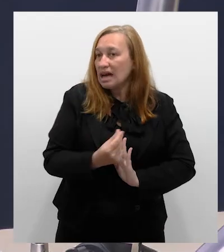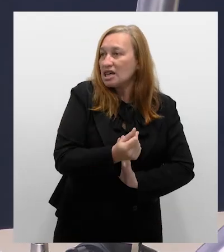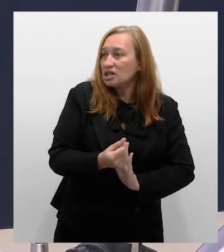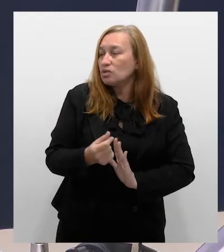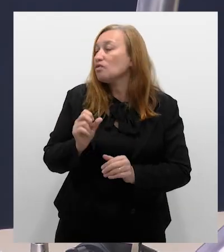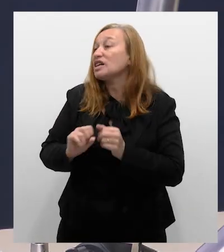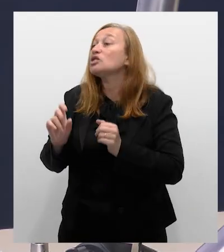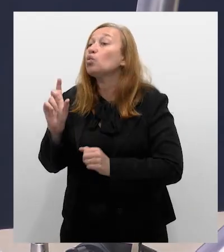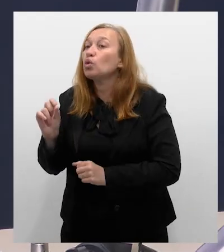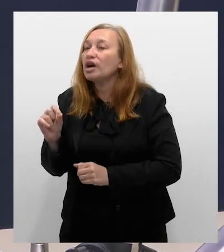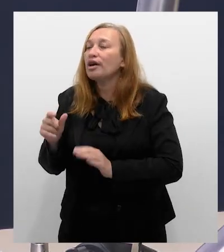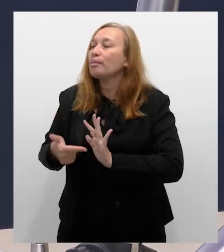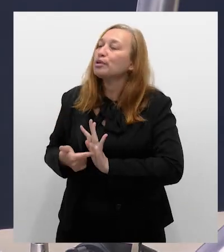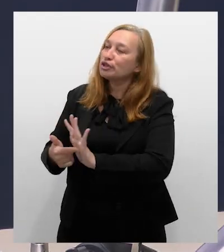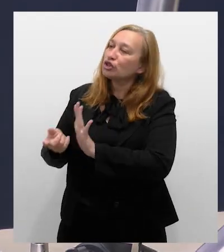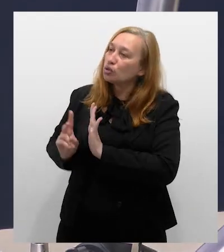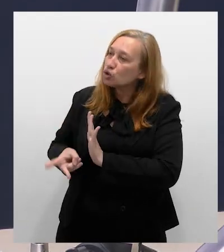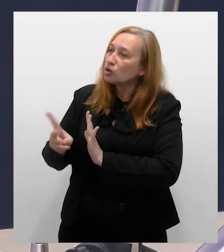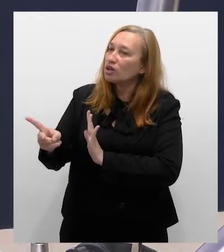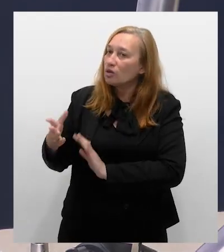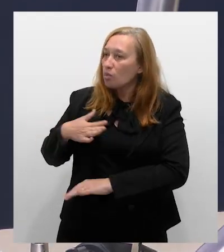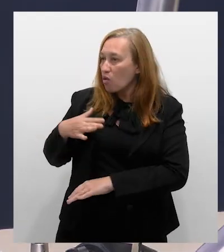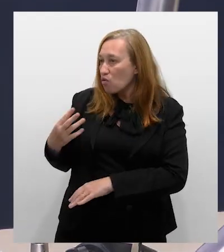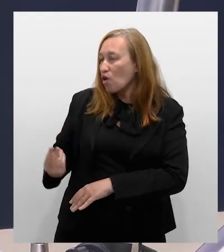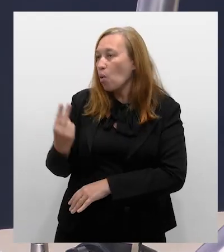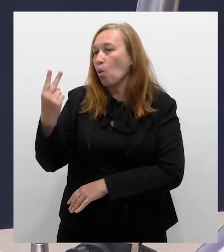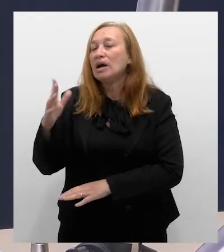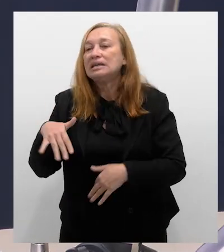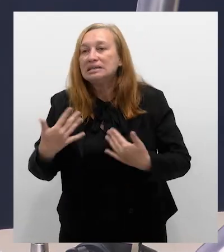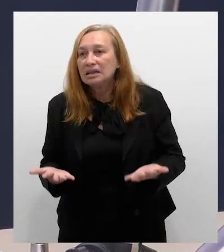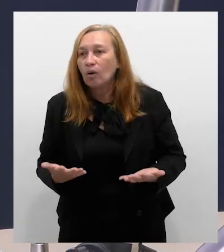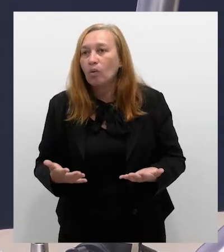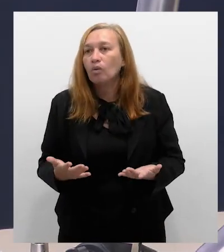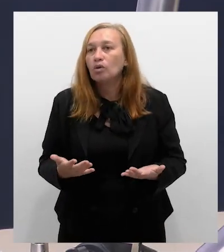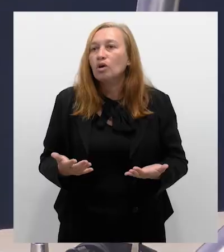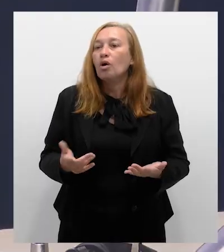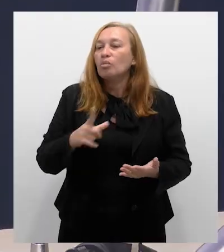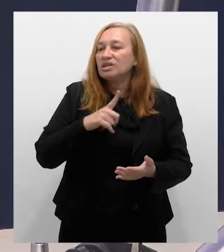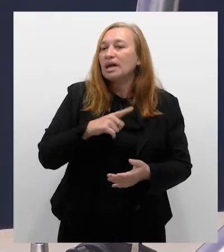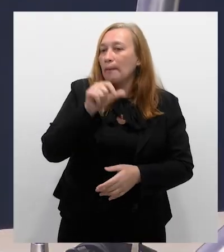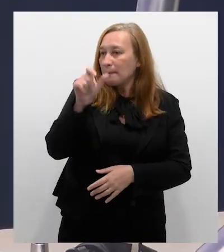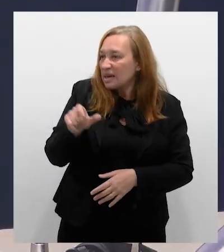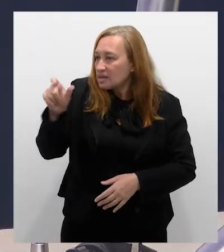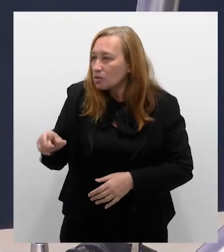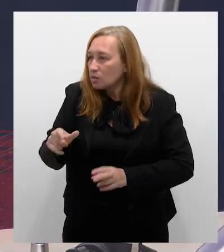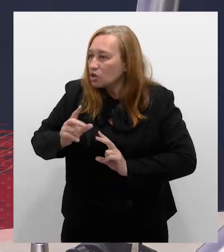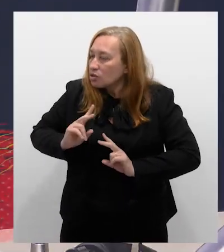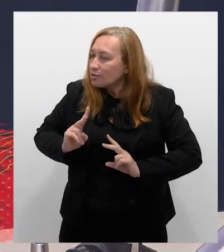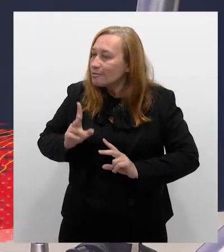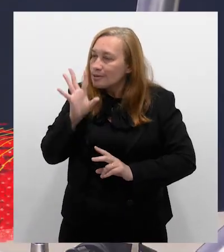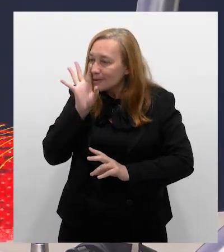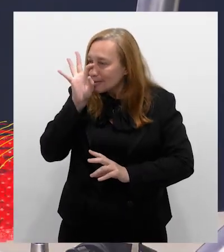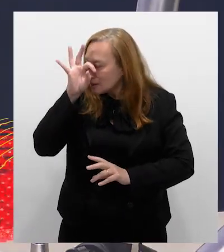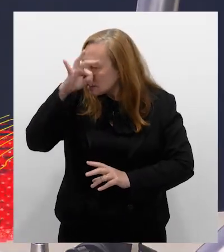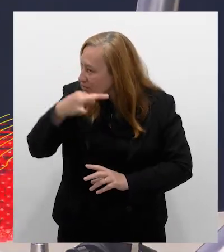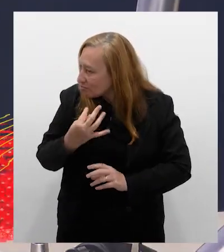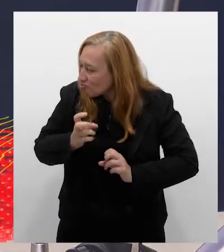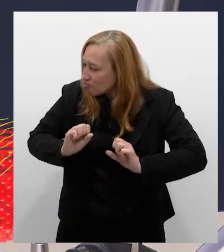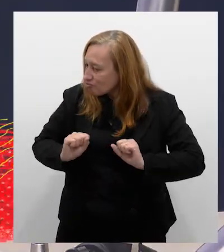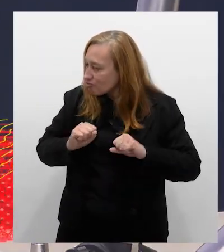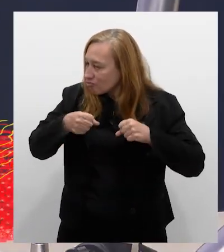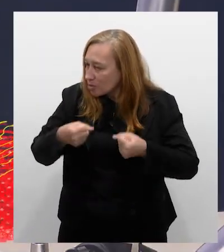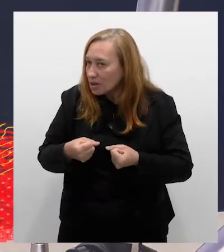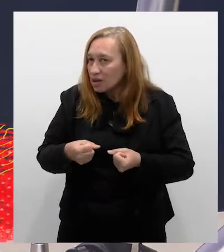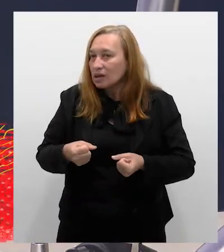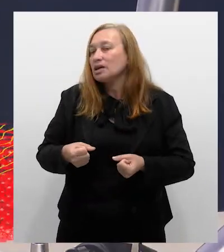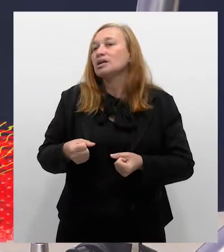não tivesse saído, se eu tivesse ficado, o que eu faria? Eu continuaria mostrando para ele qual é o meu valor. Então, por ter pessoas que persistiram,